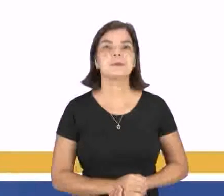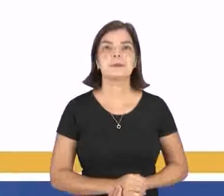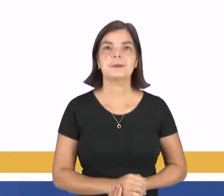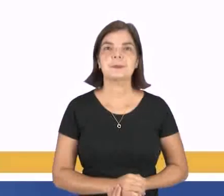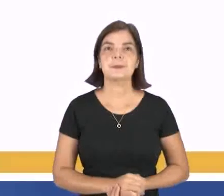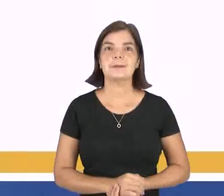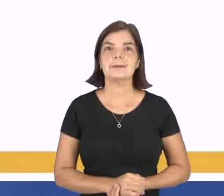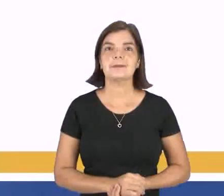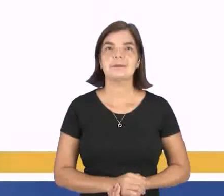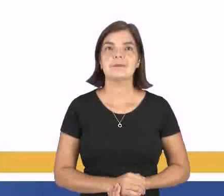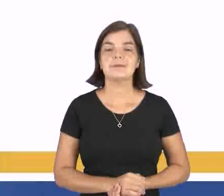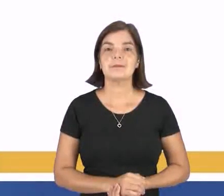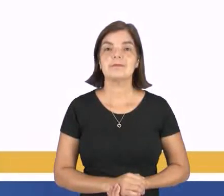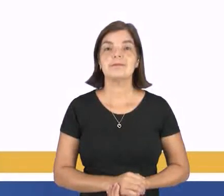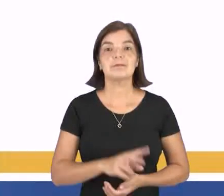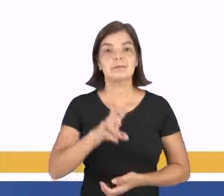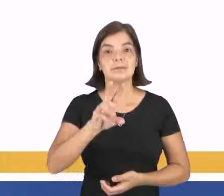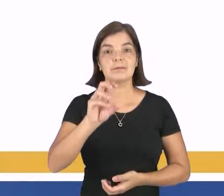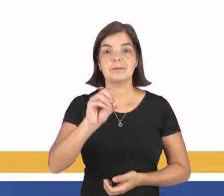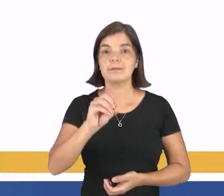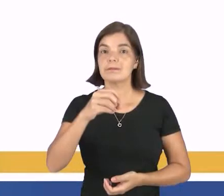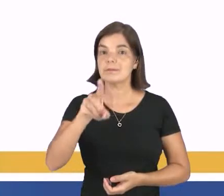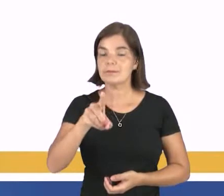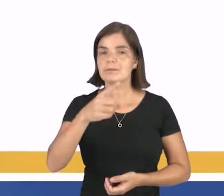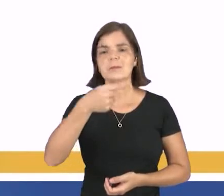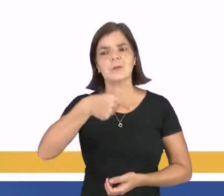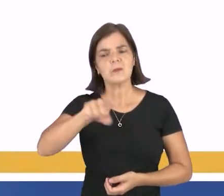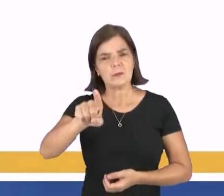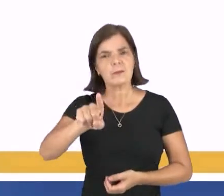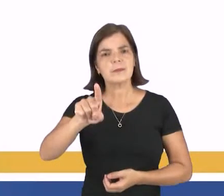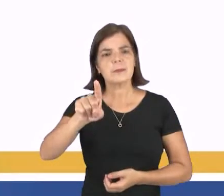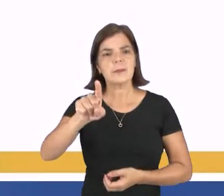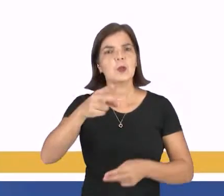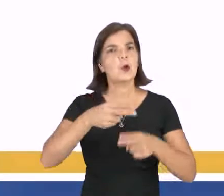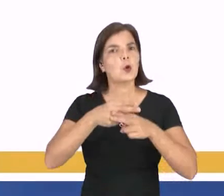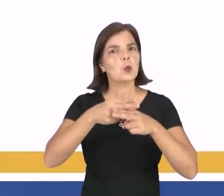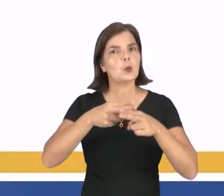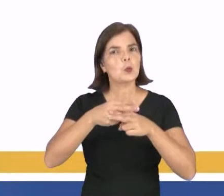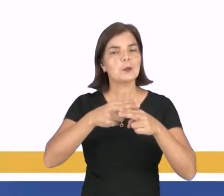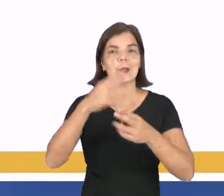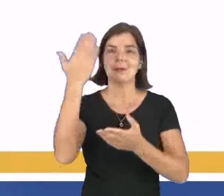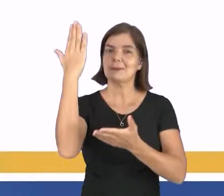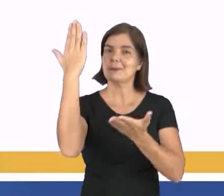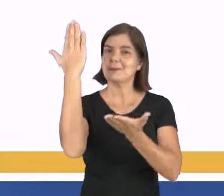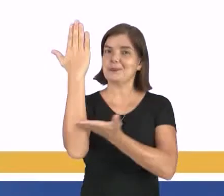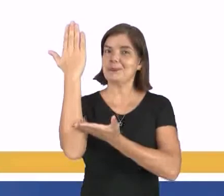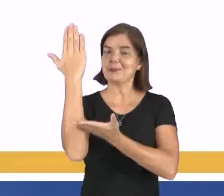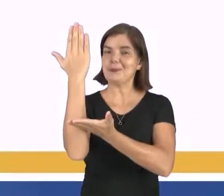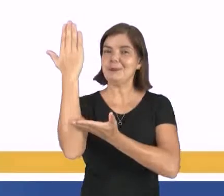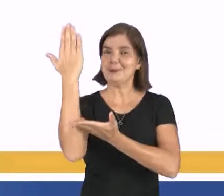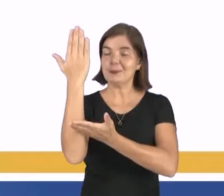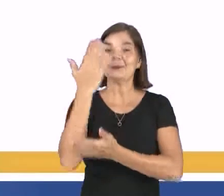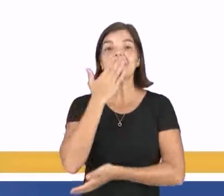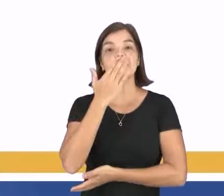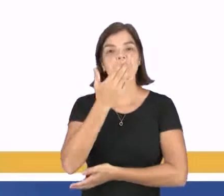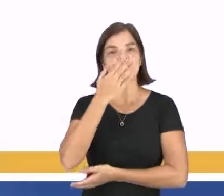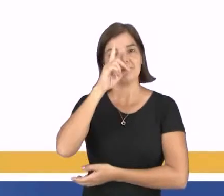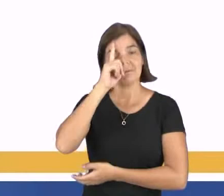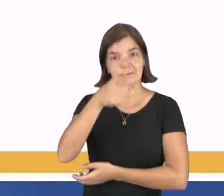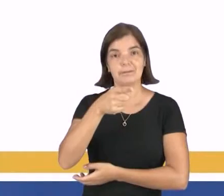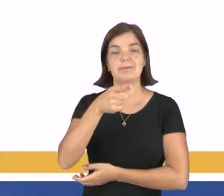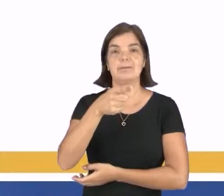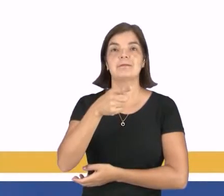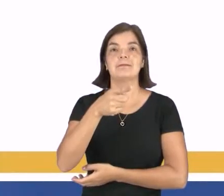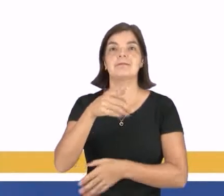a forma verbal vá vá cortar né então indica aí um pedido uma ordem da